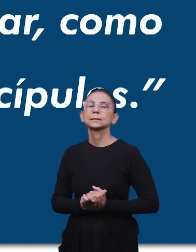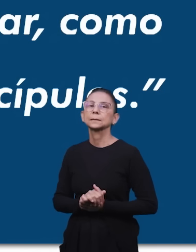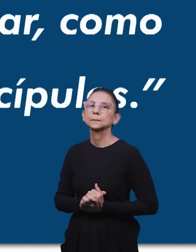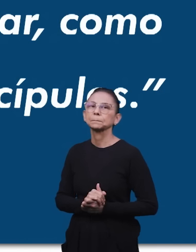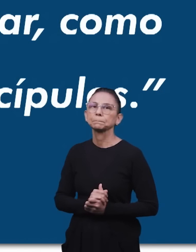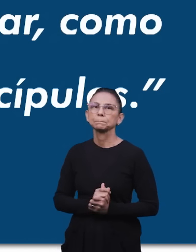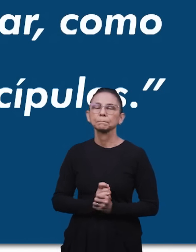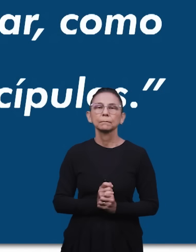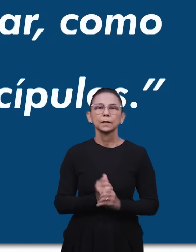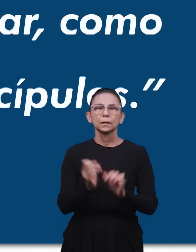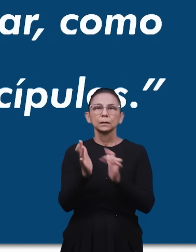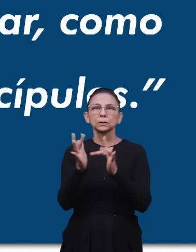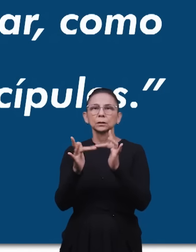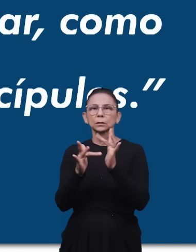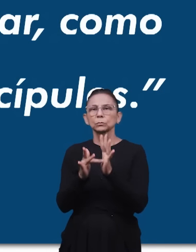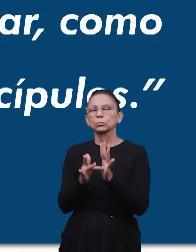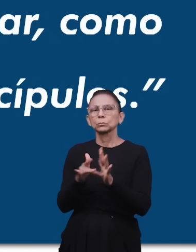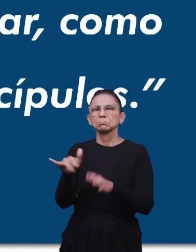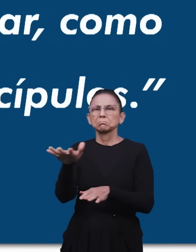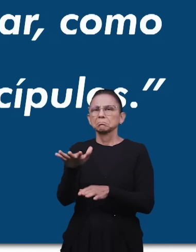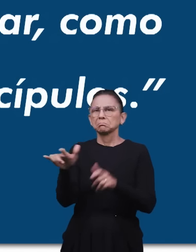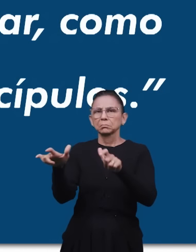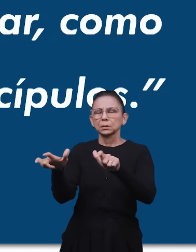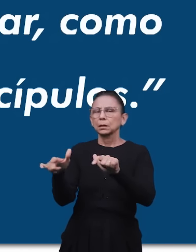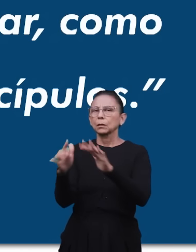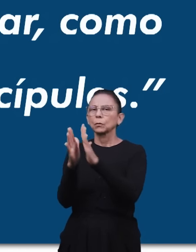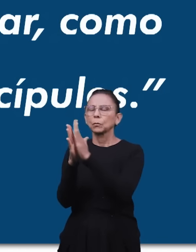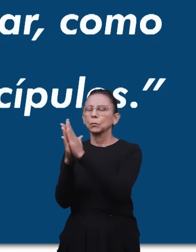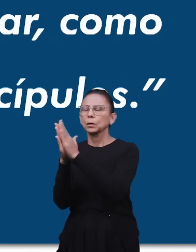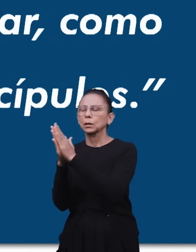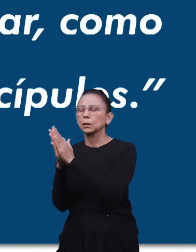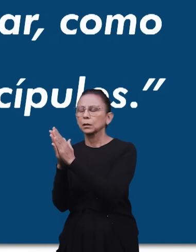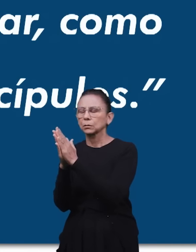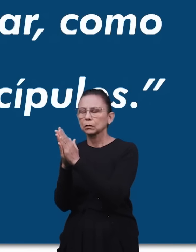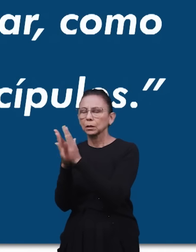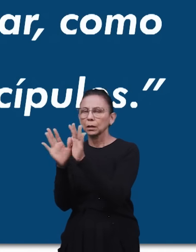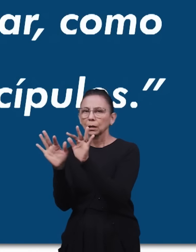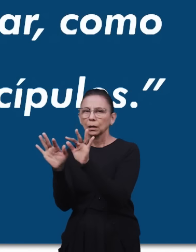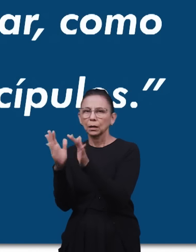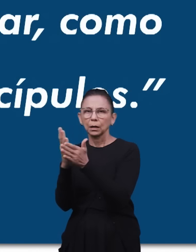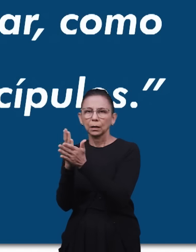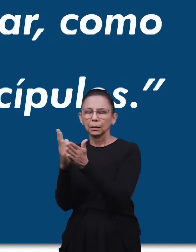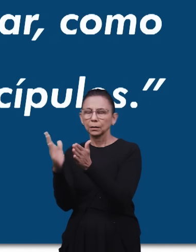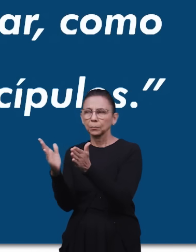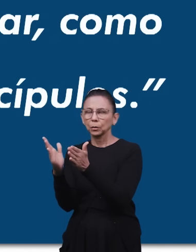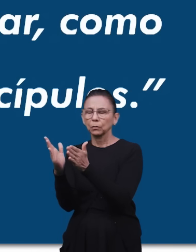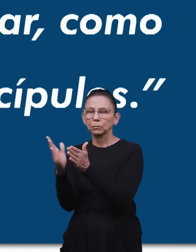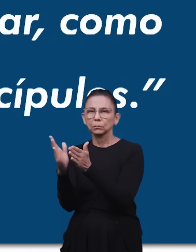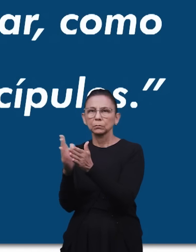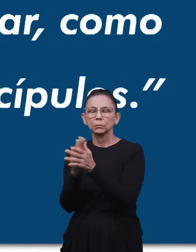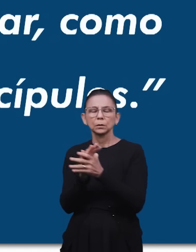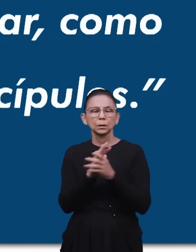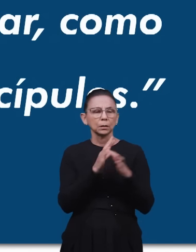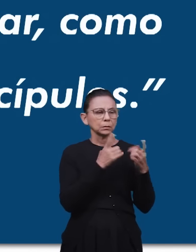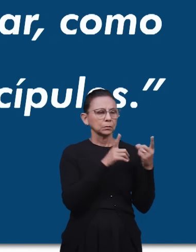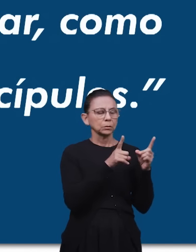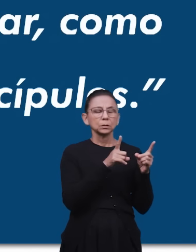aconteceu que, estando ele a orar num certo lugar, Quando acabou, lhe disse um dos seus